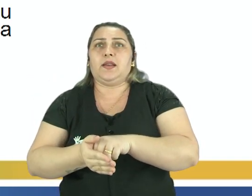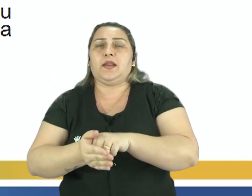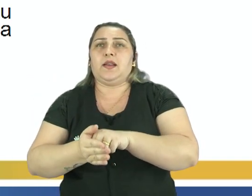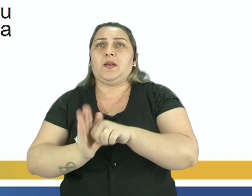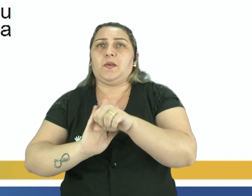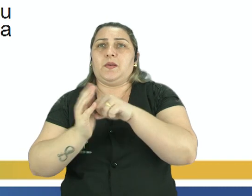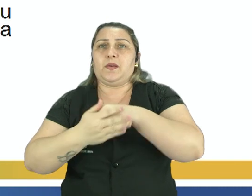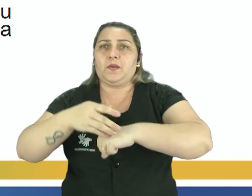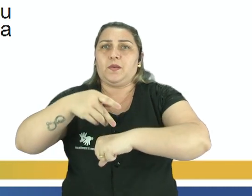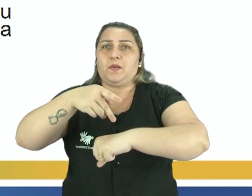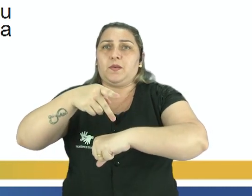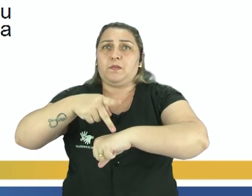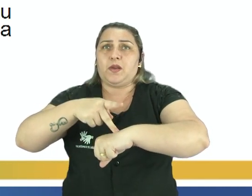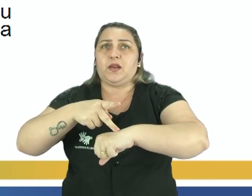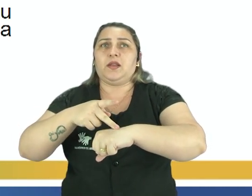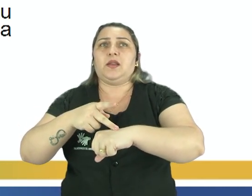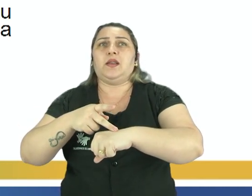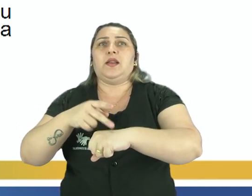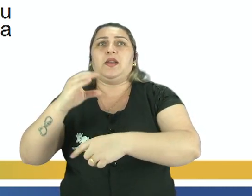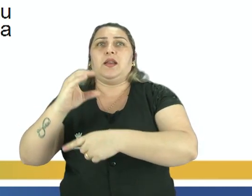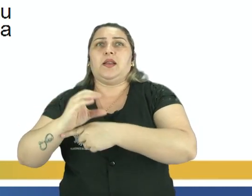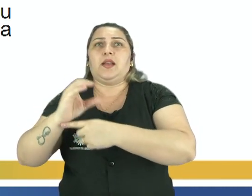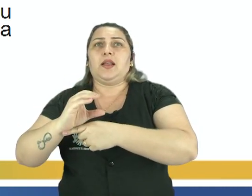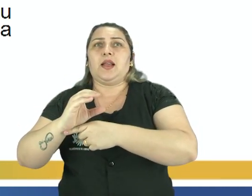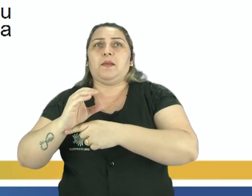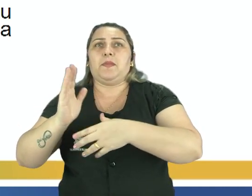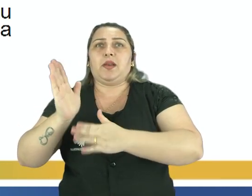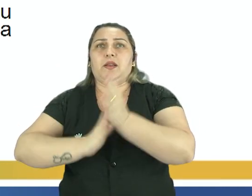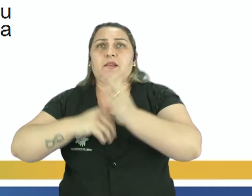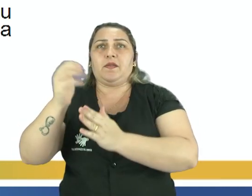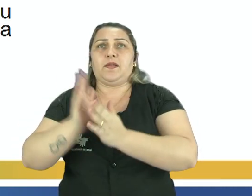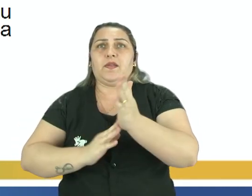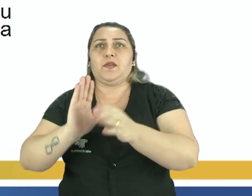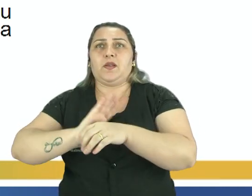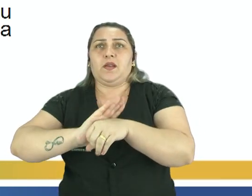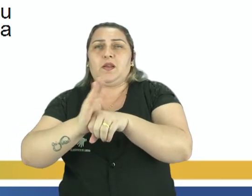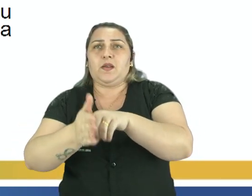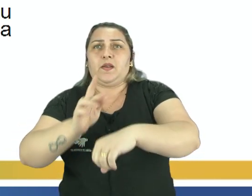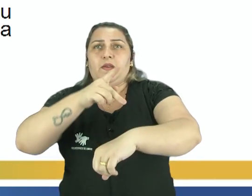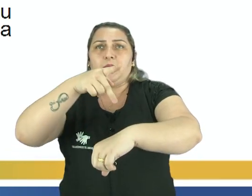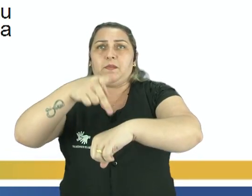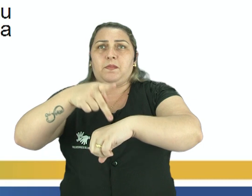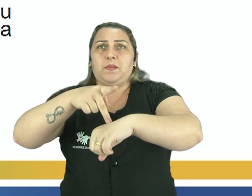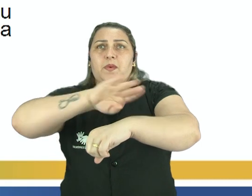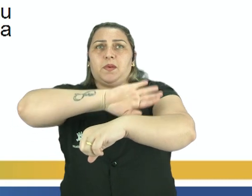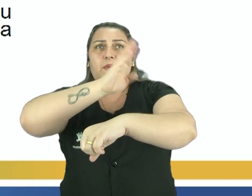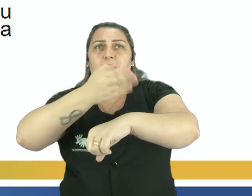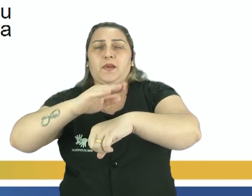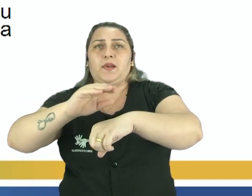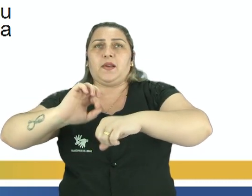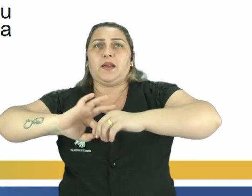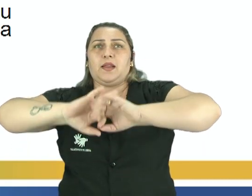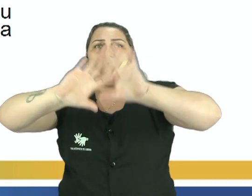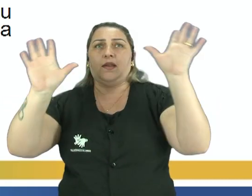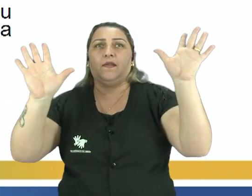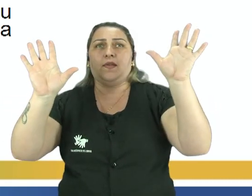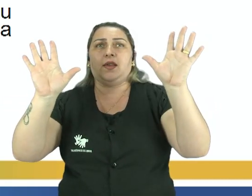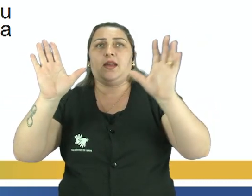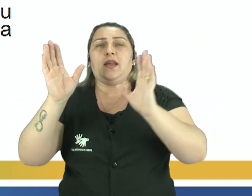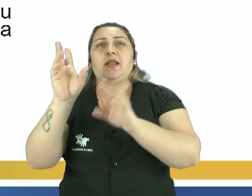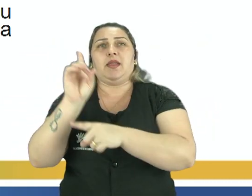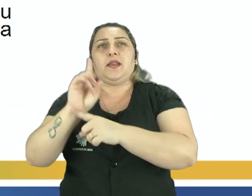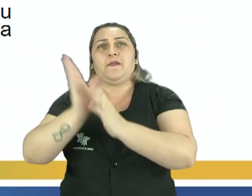abrigos rochosos. A letra B, né? A letra C, pinturas feitas somente em superfícies rochosas ao ar livre.